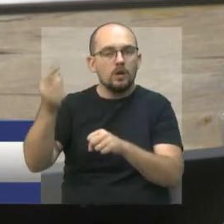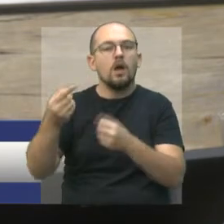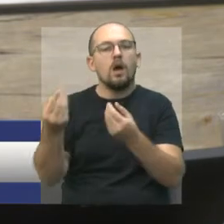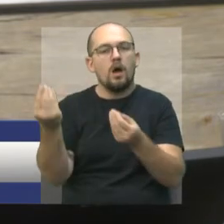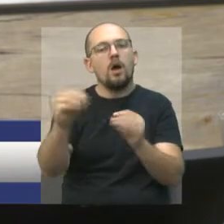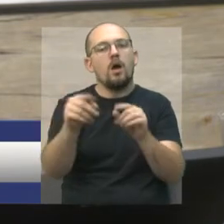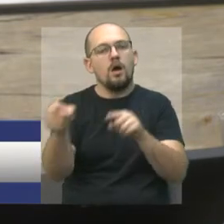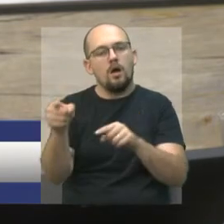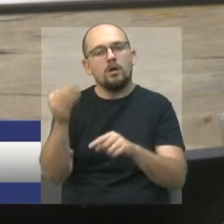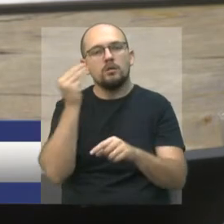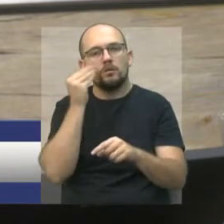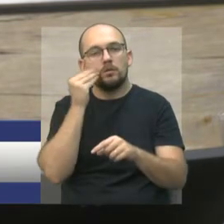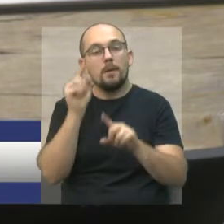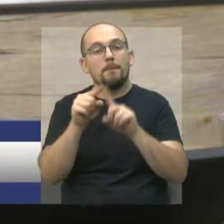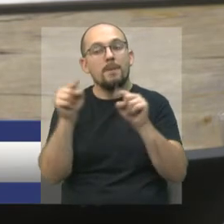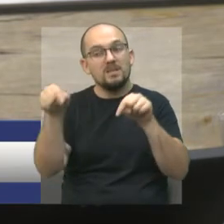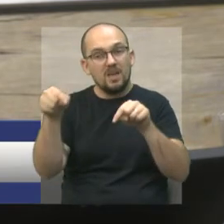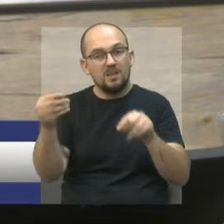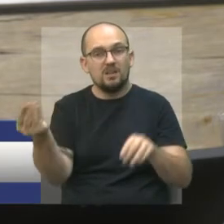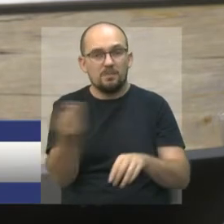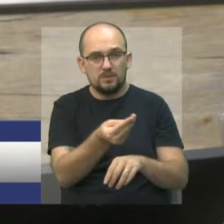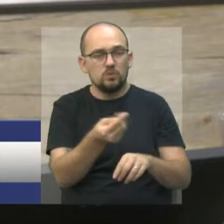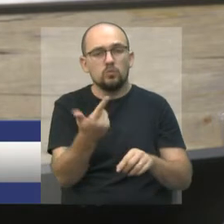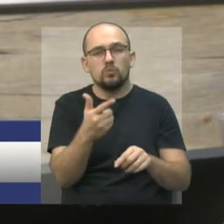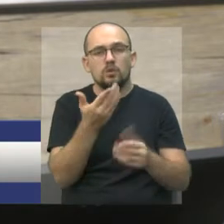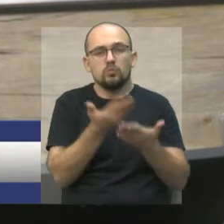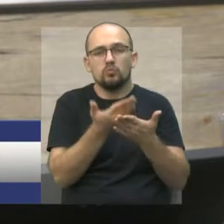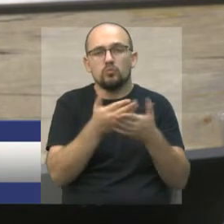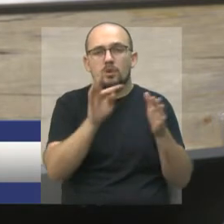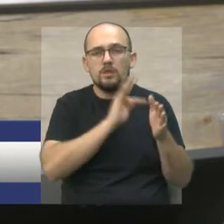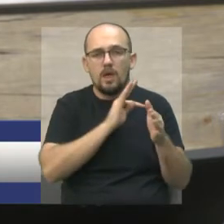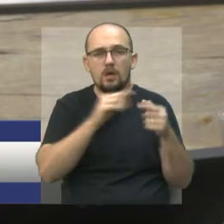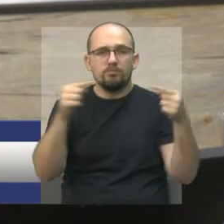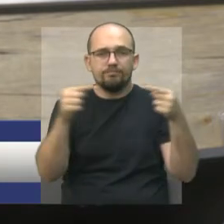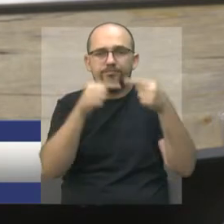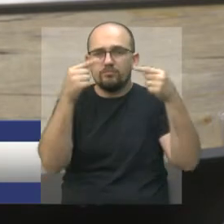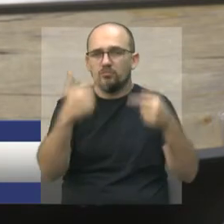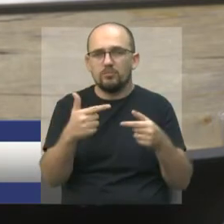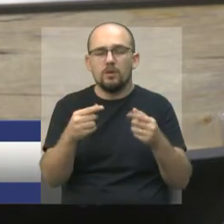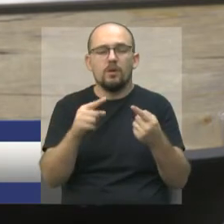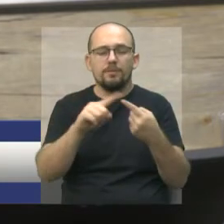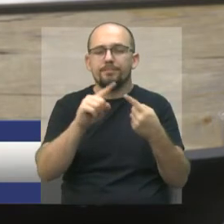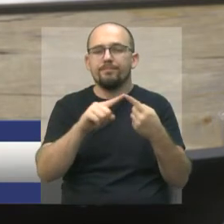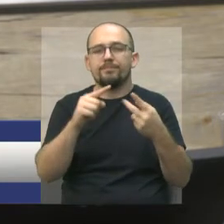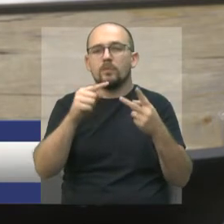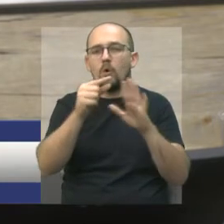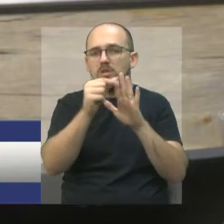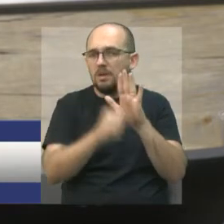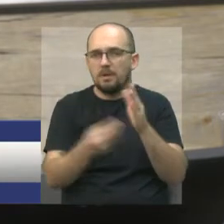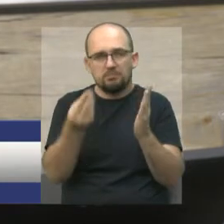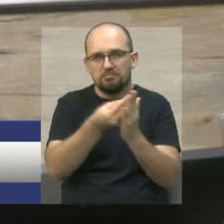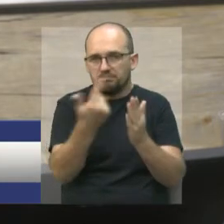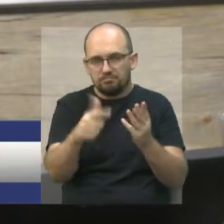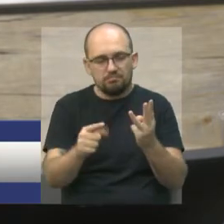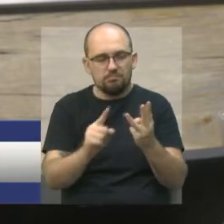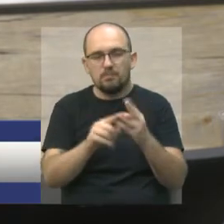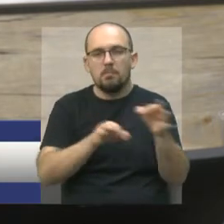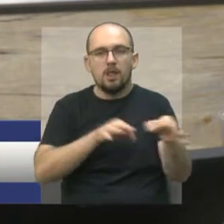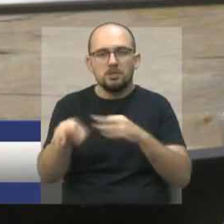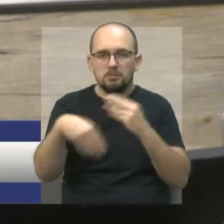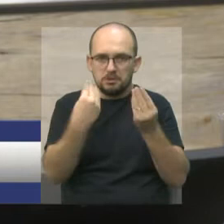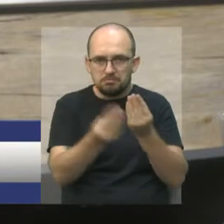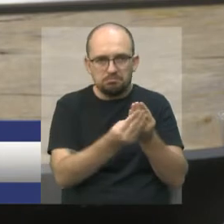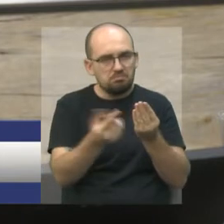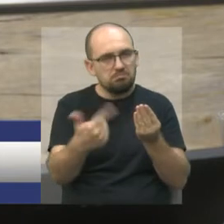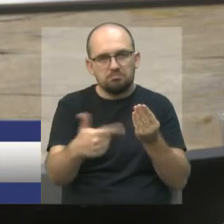disso, tal emenda foi apresentada sem estudo técnico, porque está desacompanhada de orçamento, planejamento e justificativa